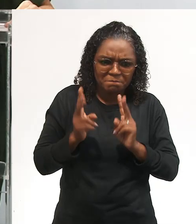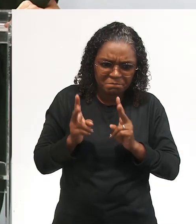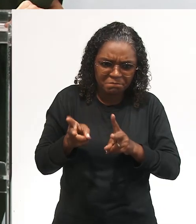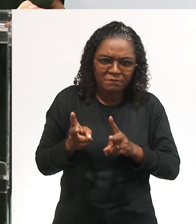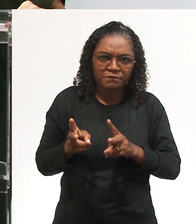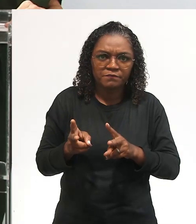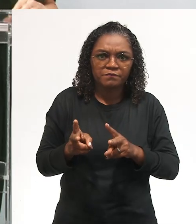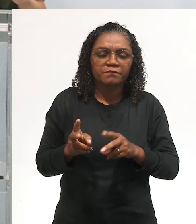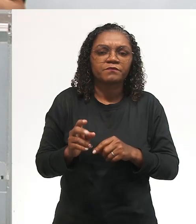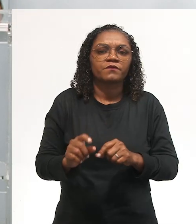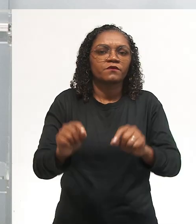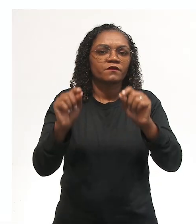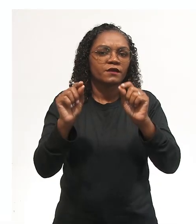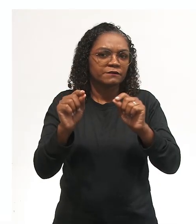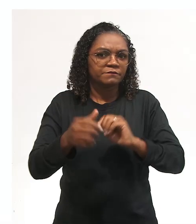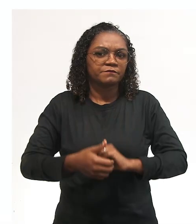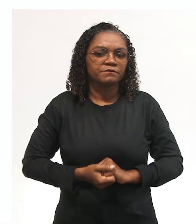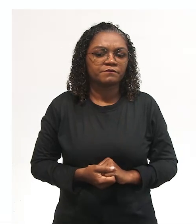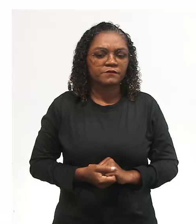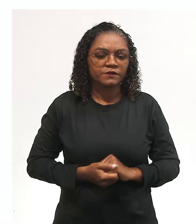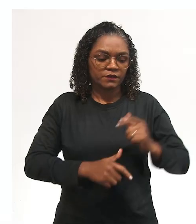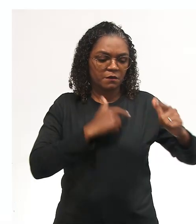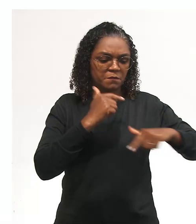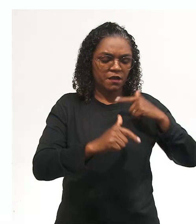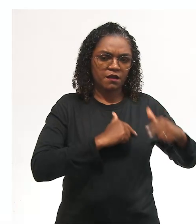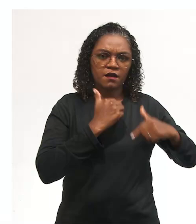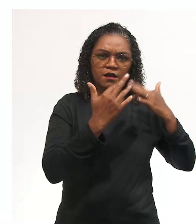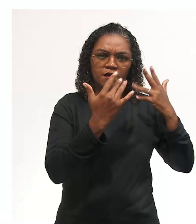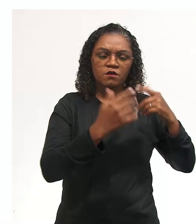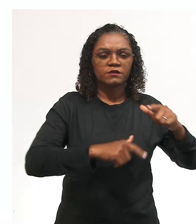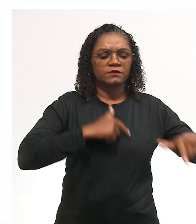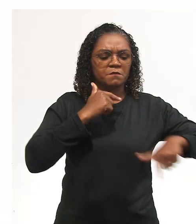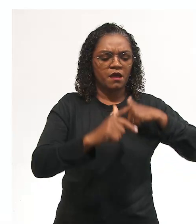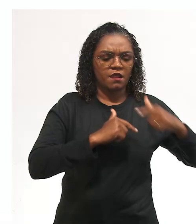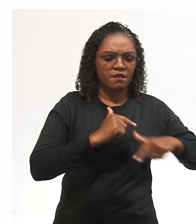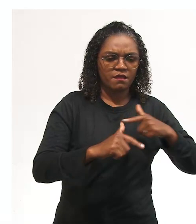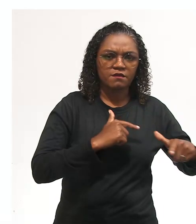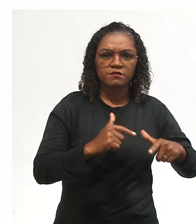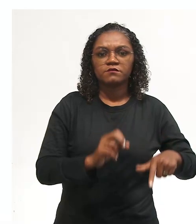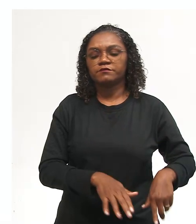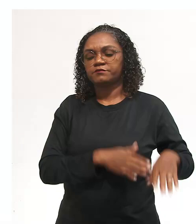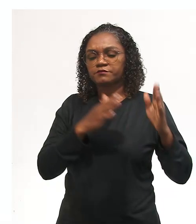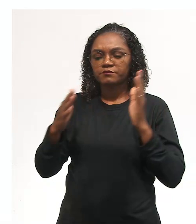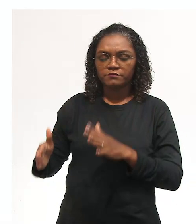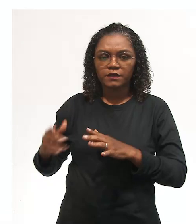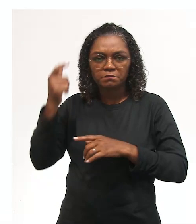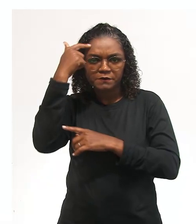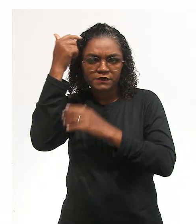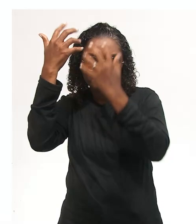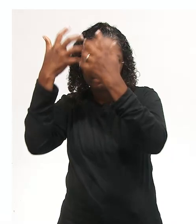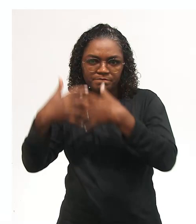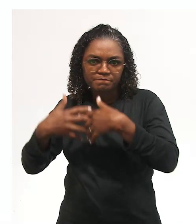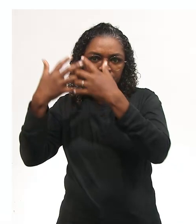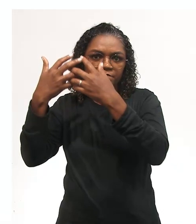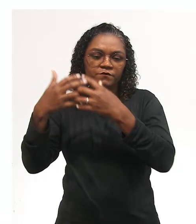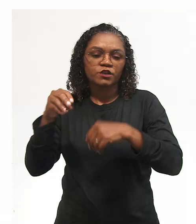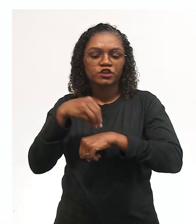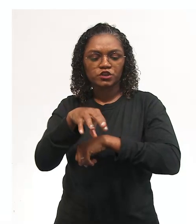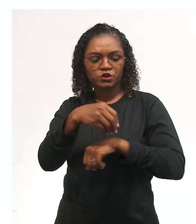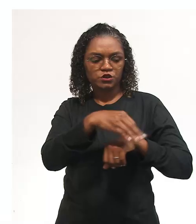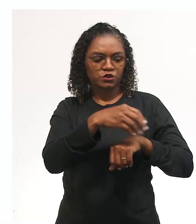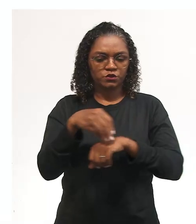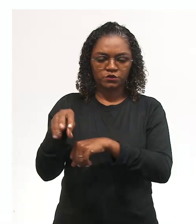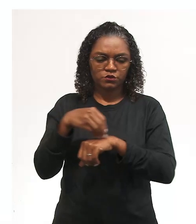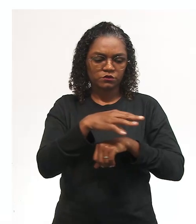dicotomia entre o trabalho manual e o trabalho de pensar, entre a instrução profissional e a instrução geral.